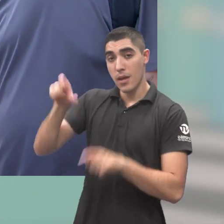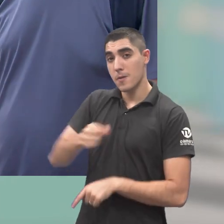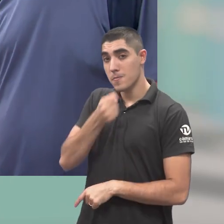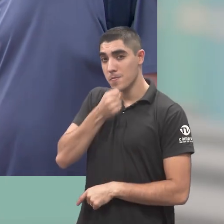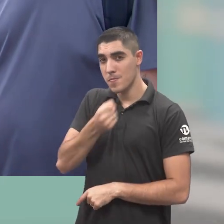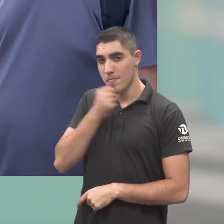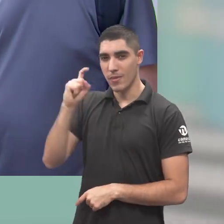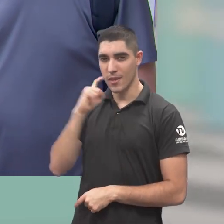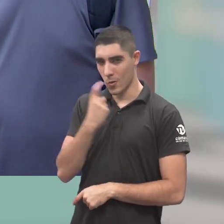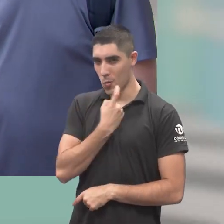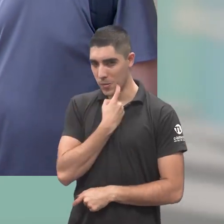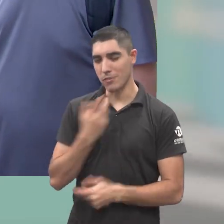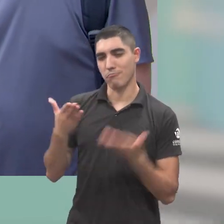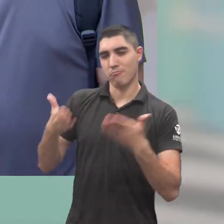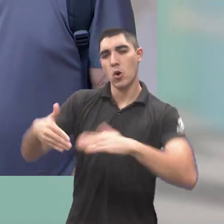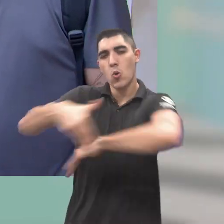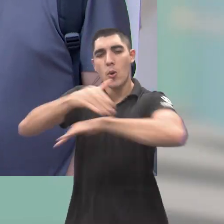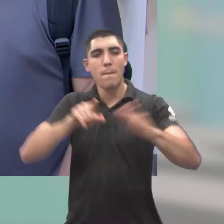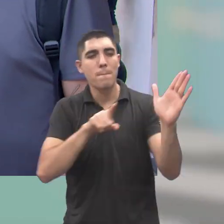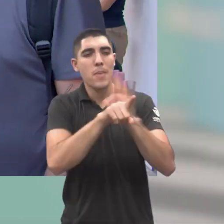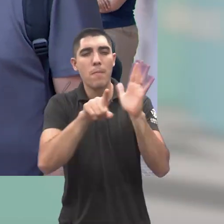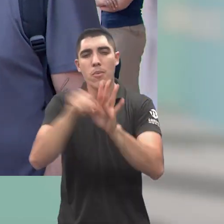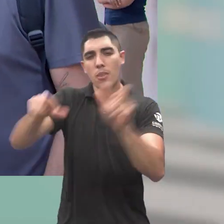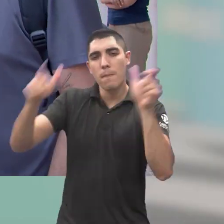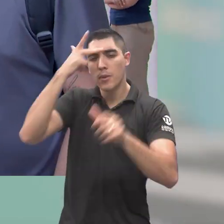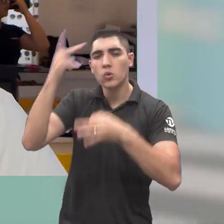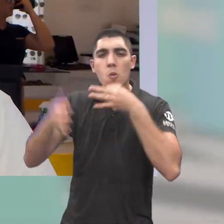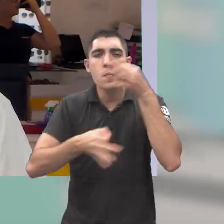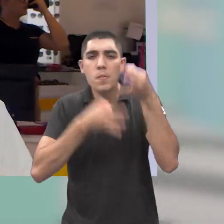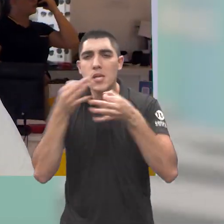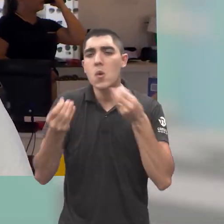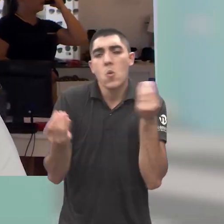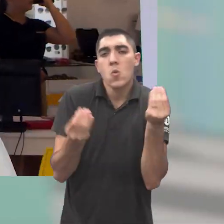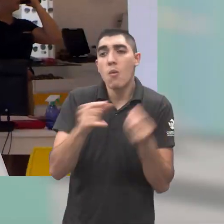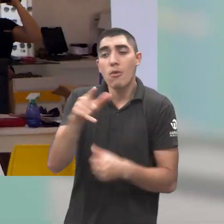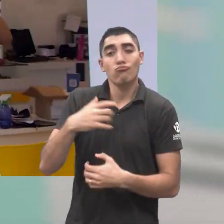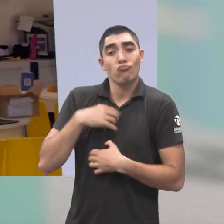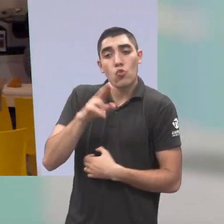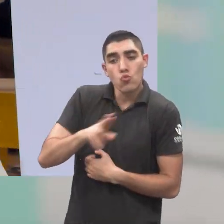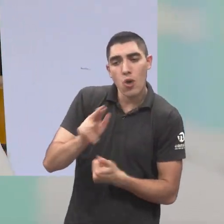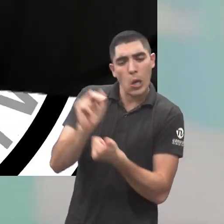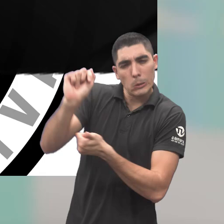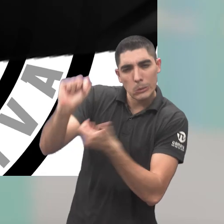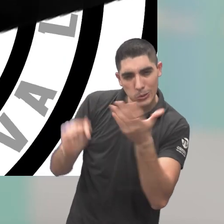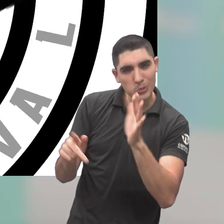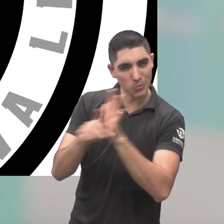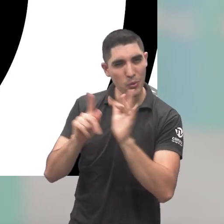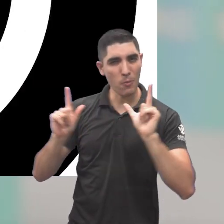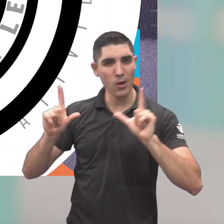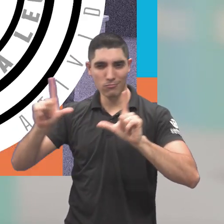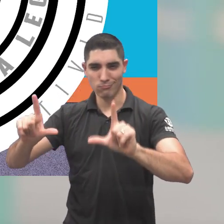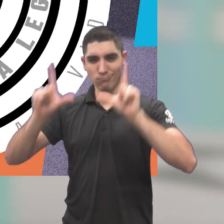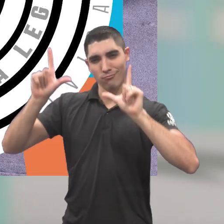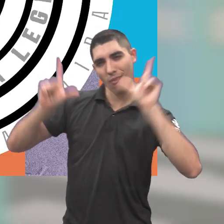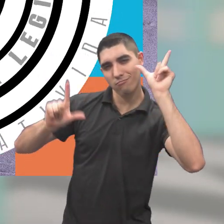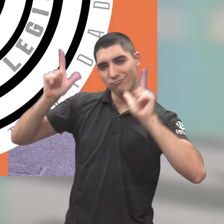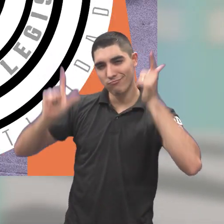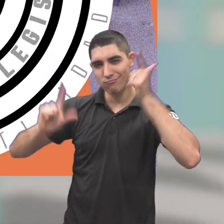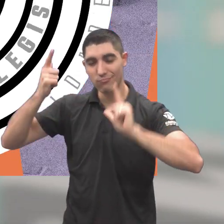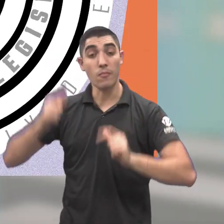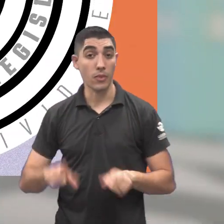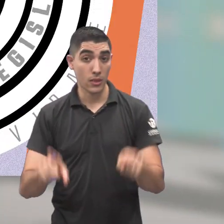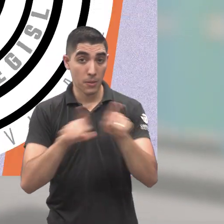foi perguntar pra galera como é que eles consomem entretenimento hoje e o que eles esperam pro futuro. E claro, no quadro